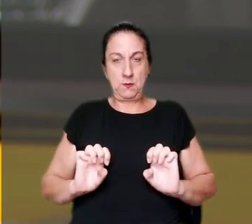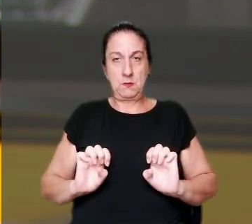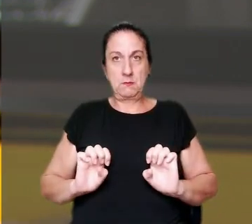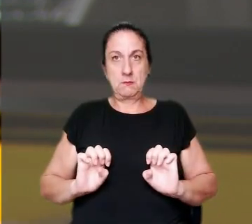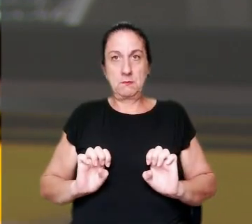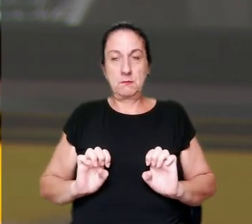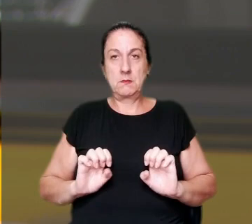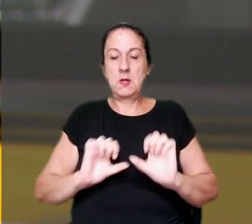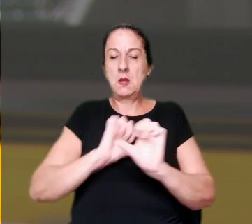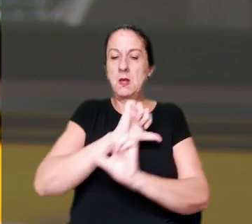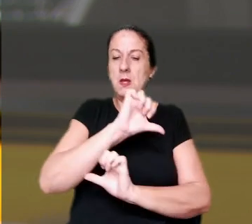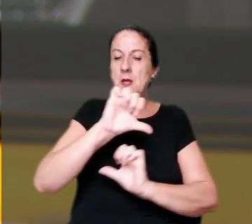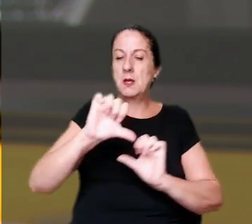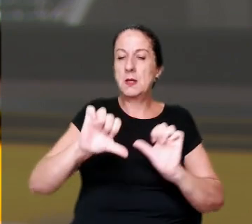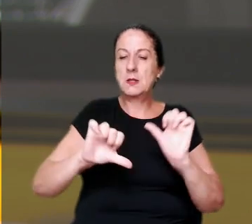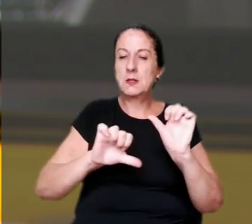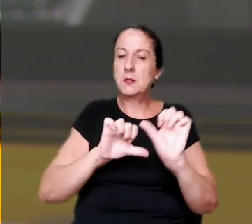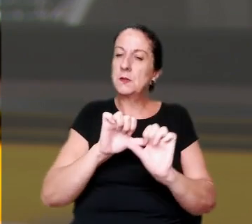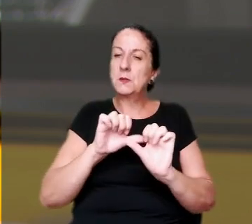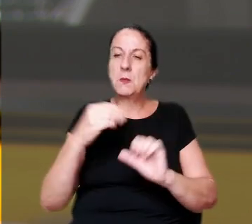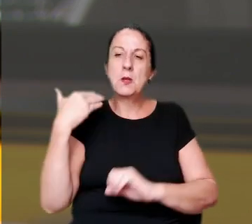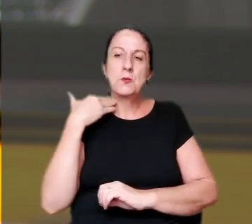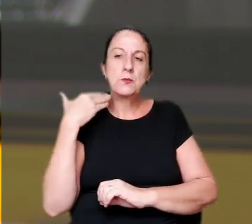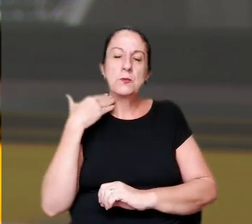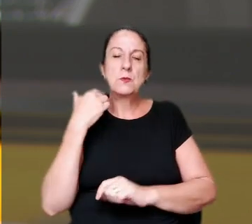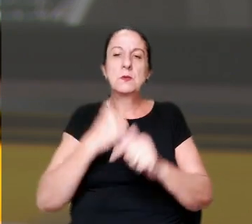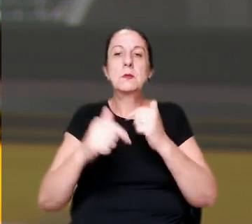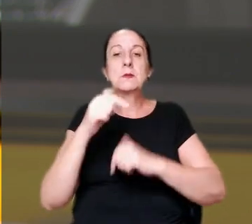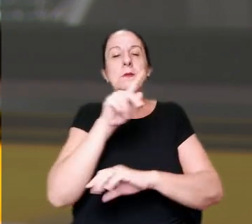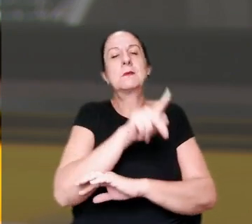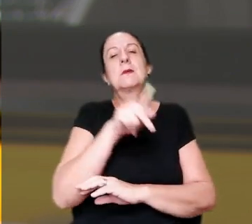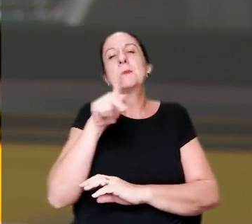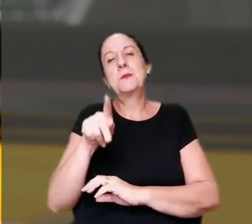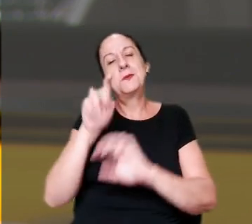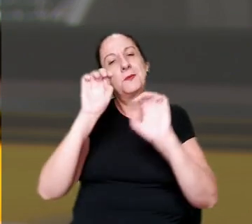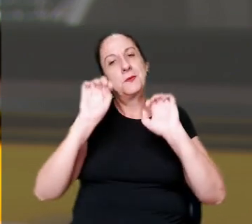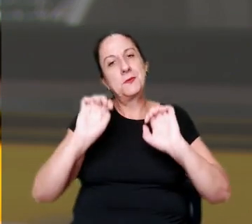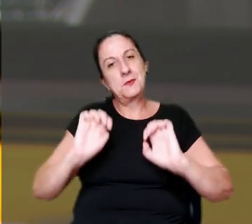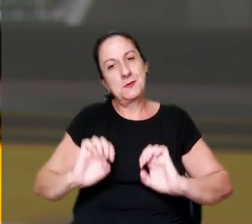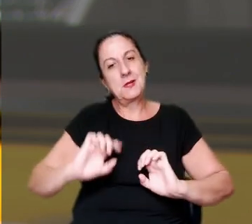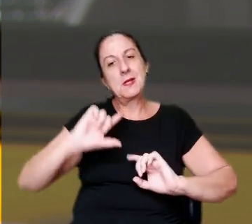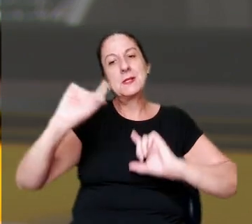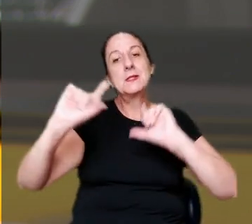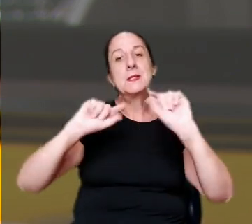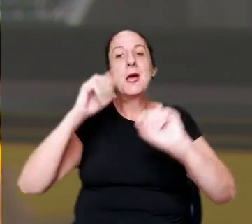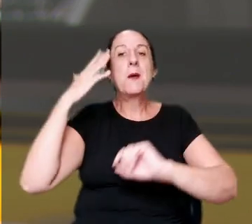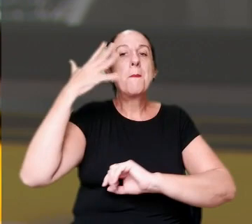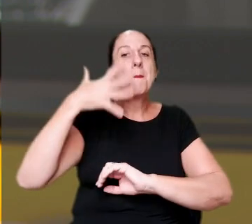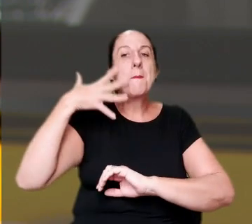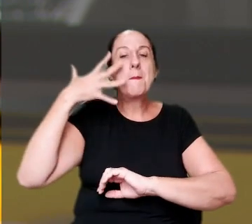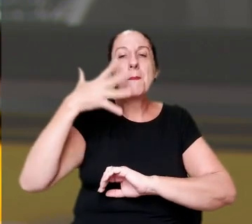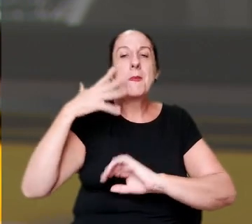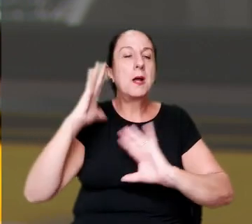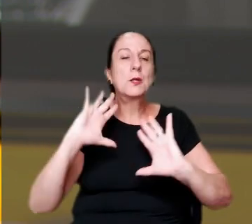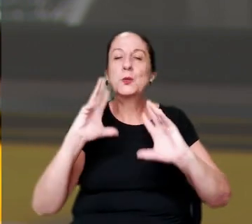da ética. Depois me transformo como juiz de trabalho em professor de ética, saio fazendo palestras em